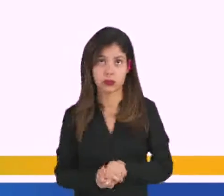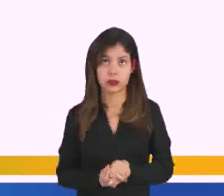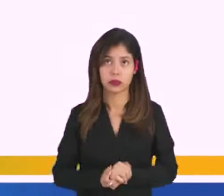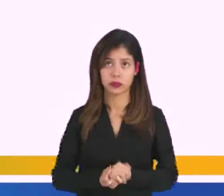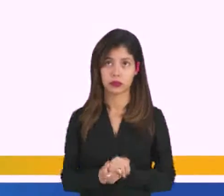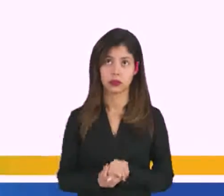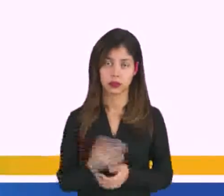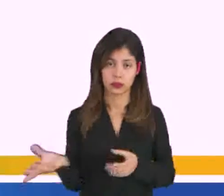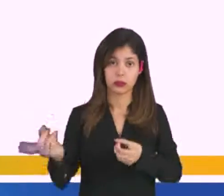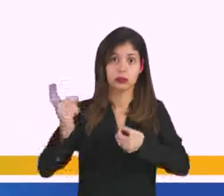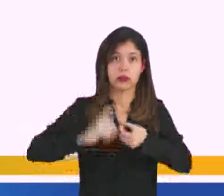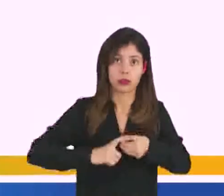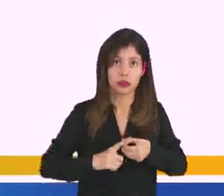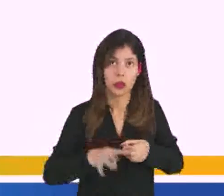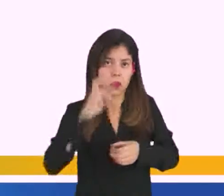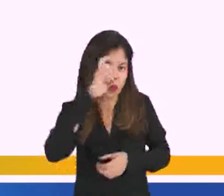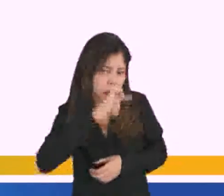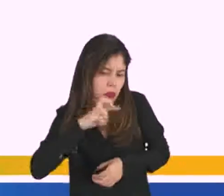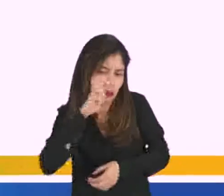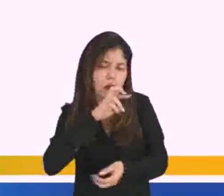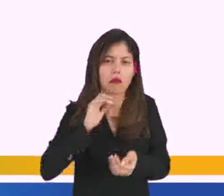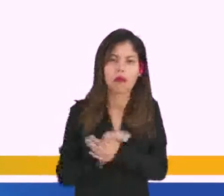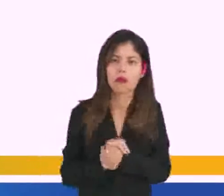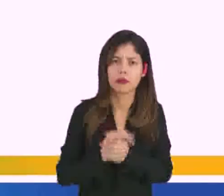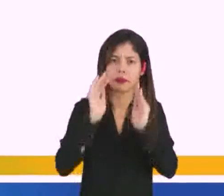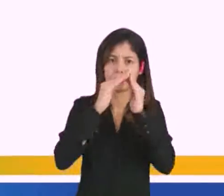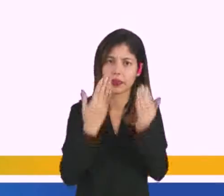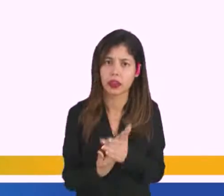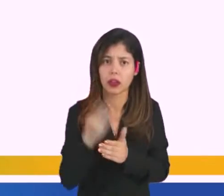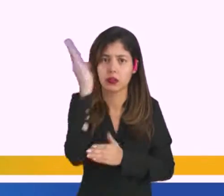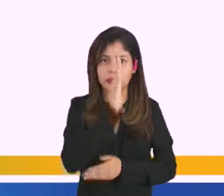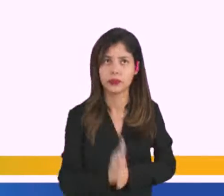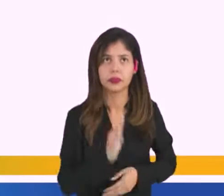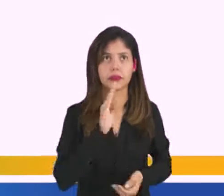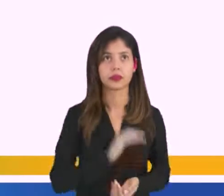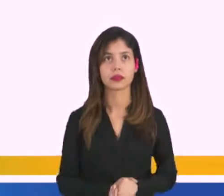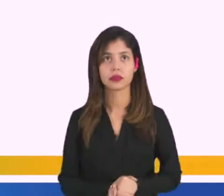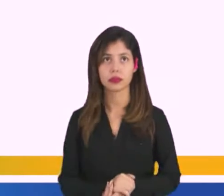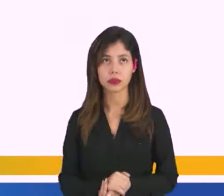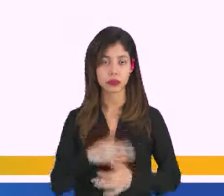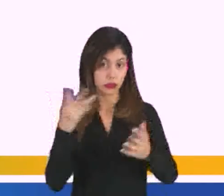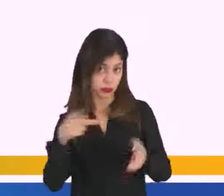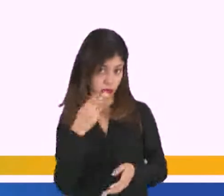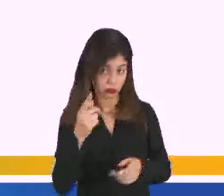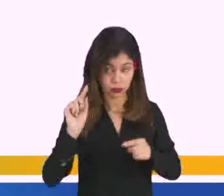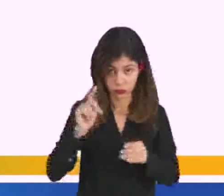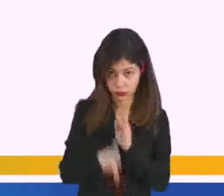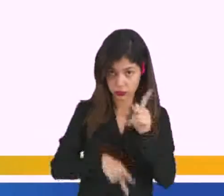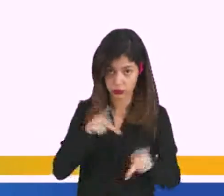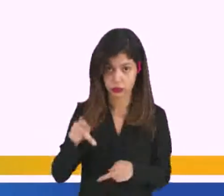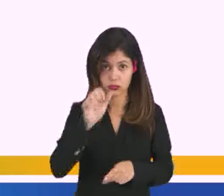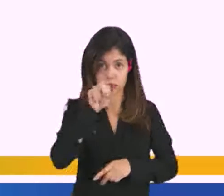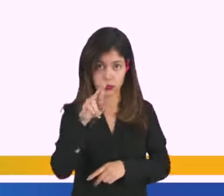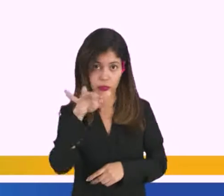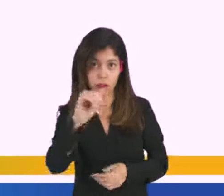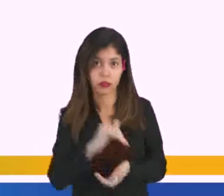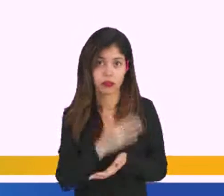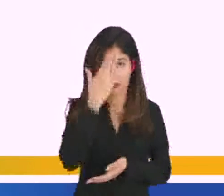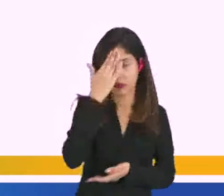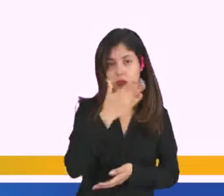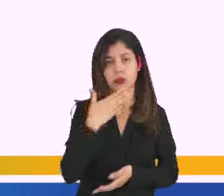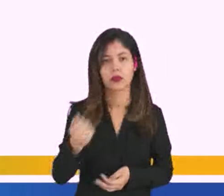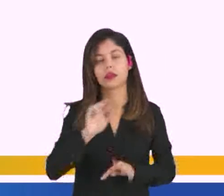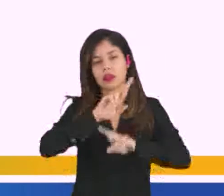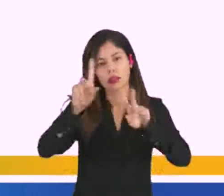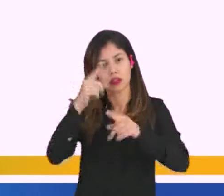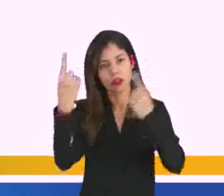que busque conhecer o grau de escolaridade da população brasileira. Então, falando de população e amostra, para entendermos